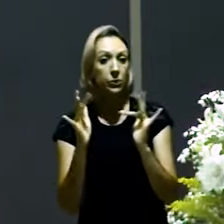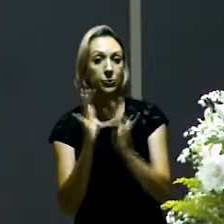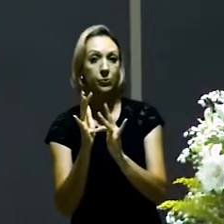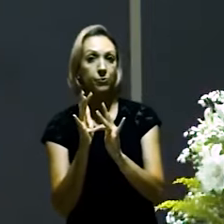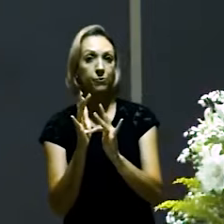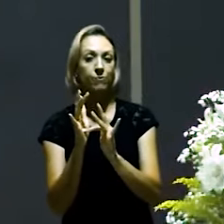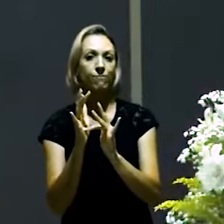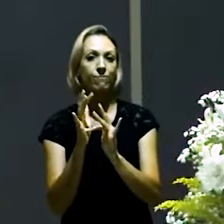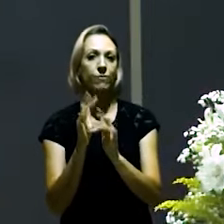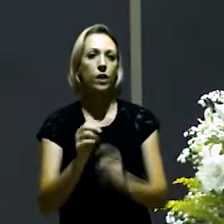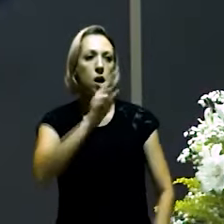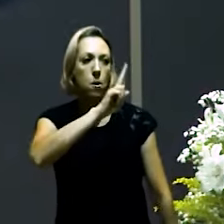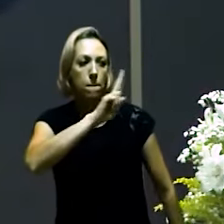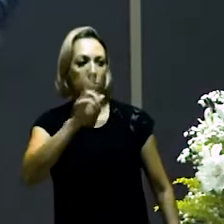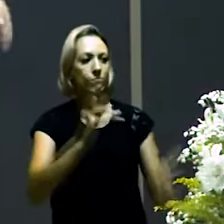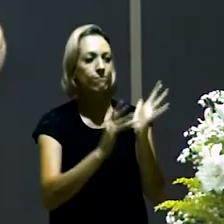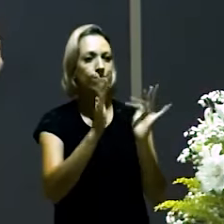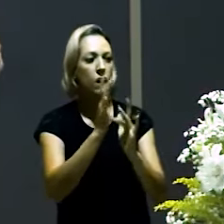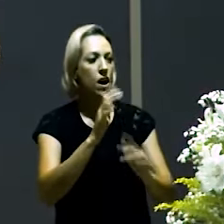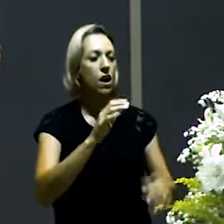demônios se nos submetem.